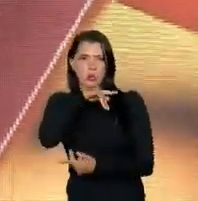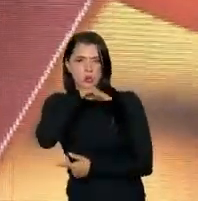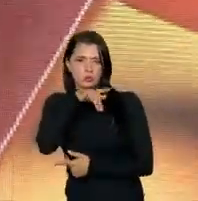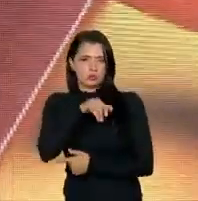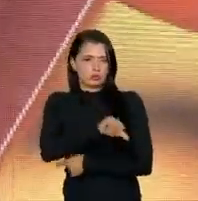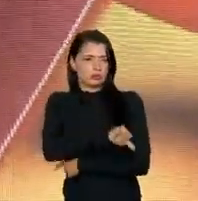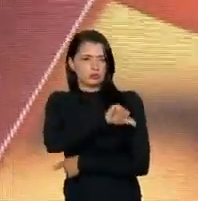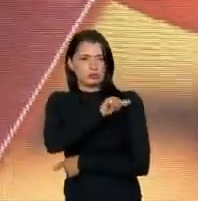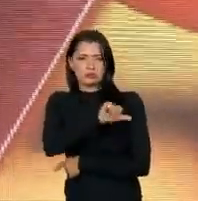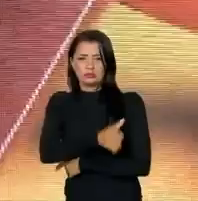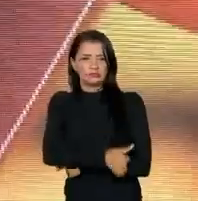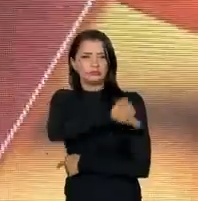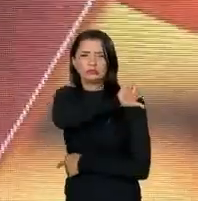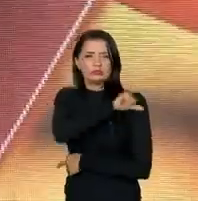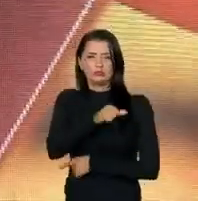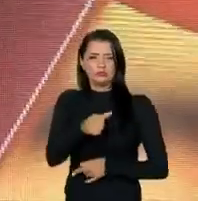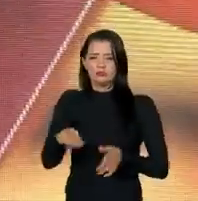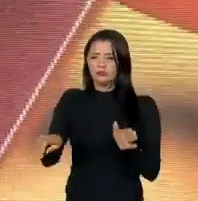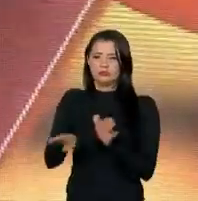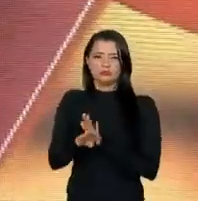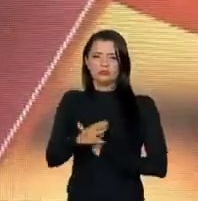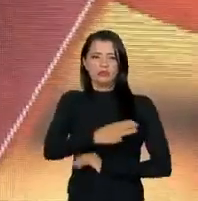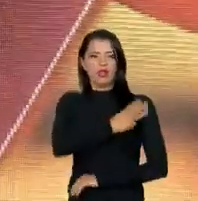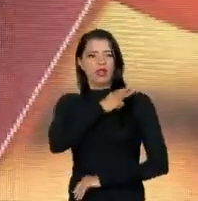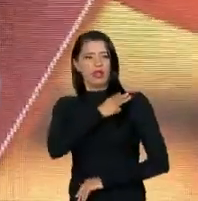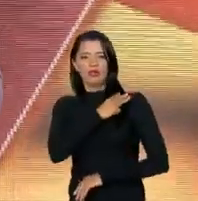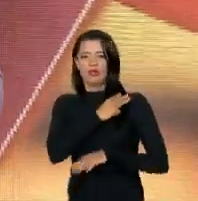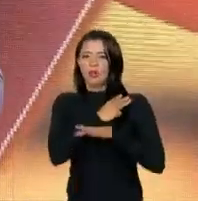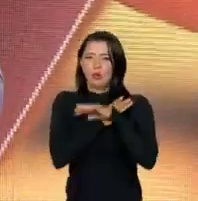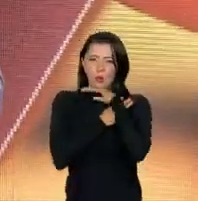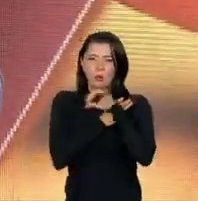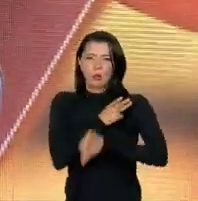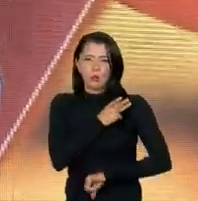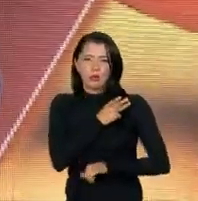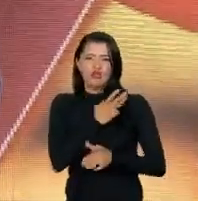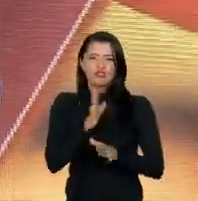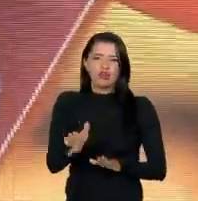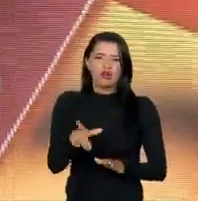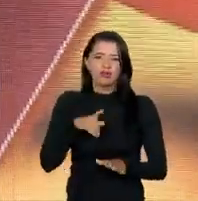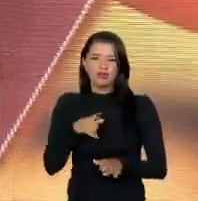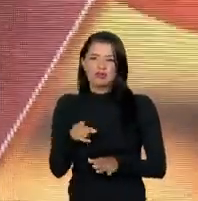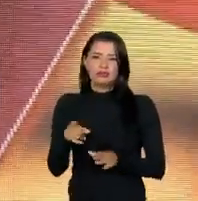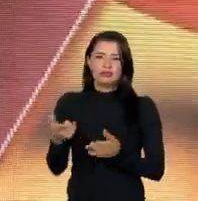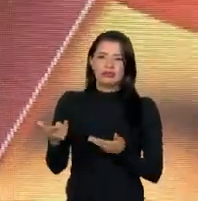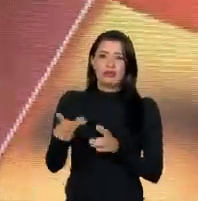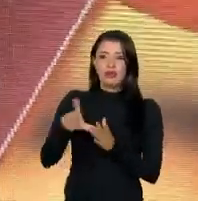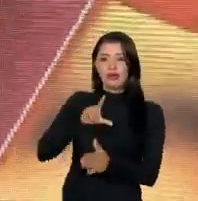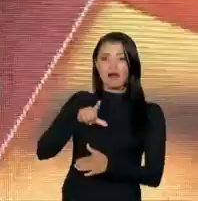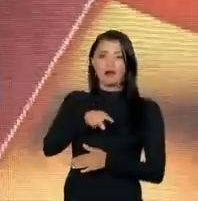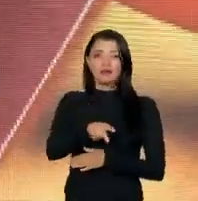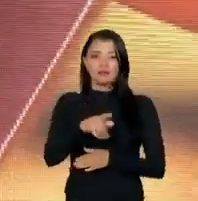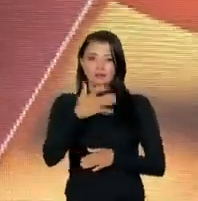fundamental, o aluno já chega comprometido no ensino médio. Você não tem uma boa atenção primária, preventiva, nos postos